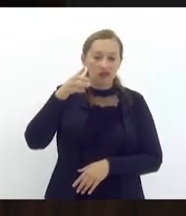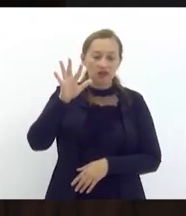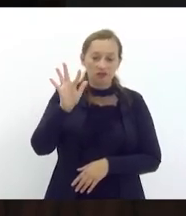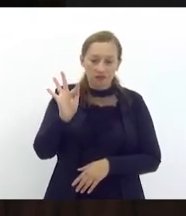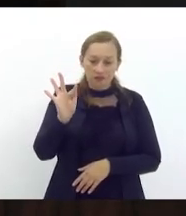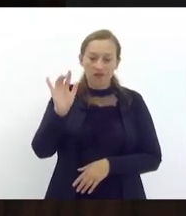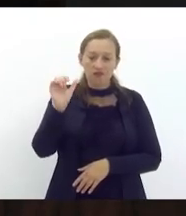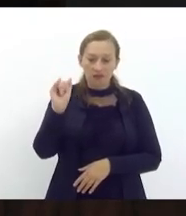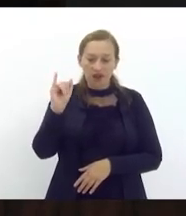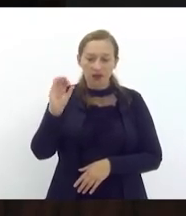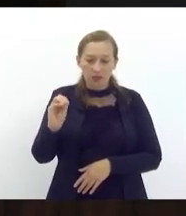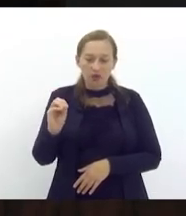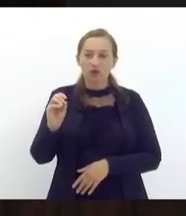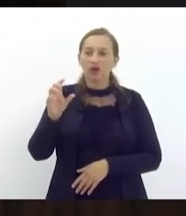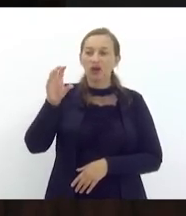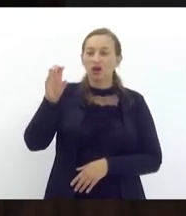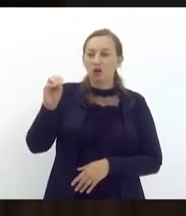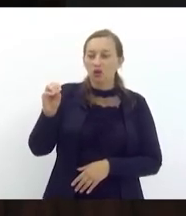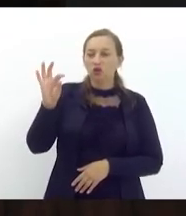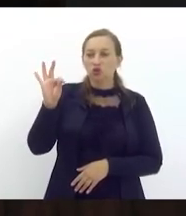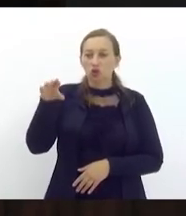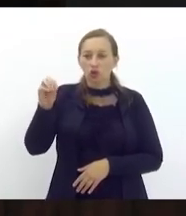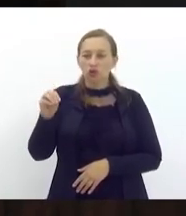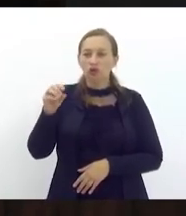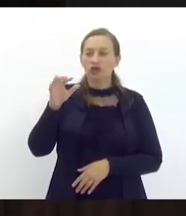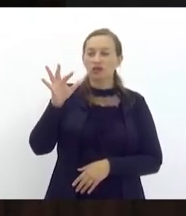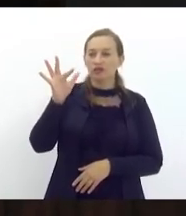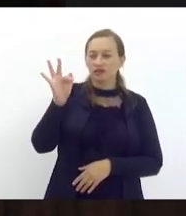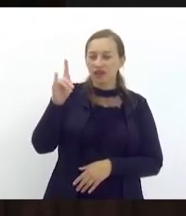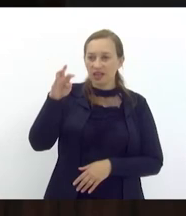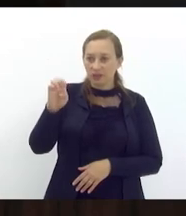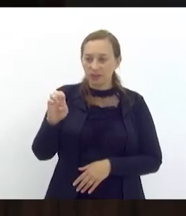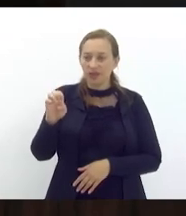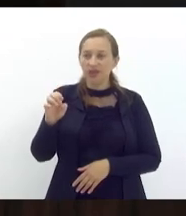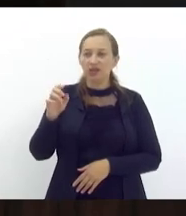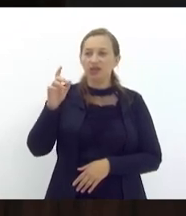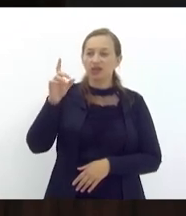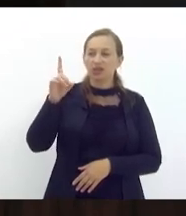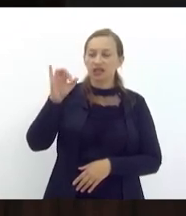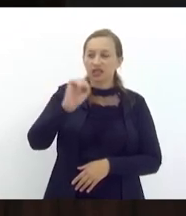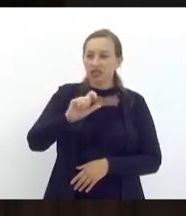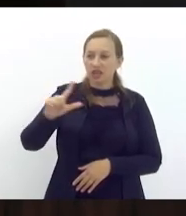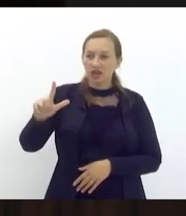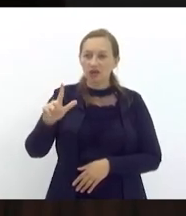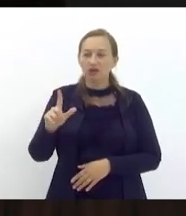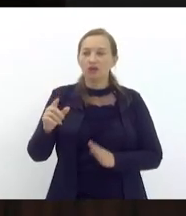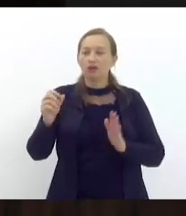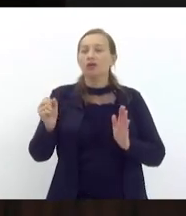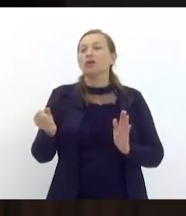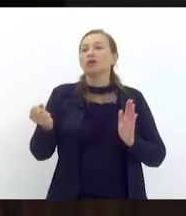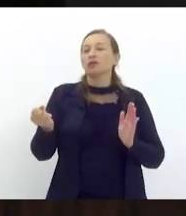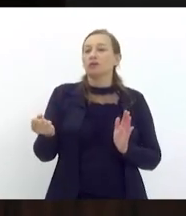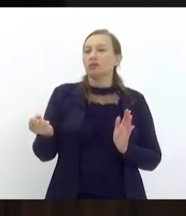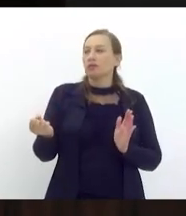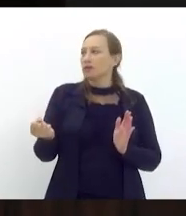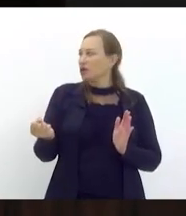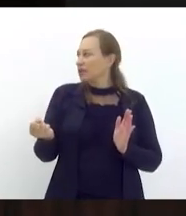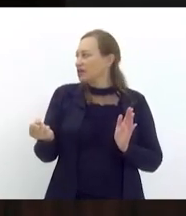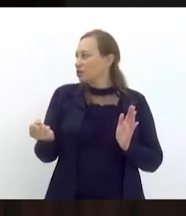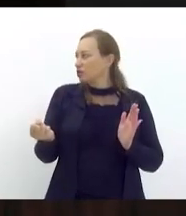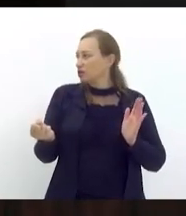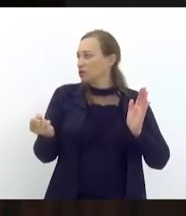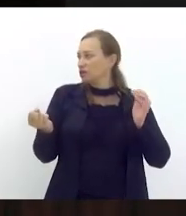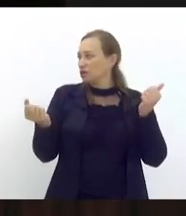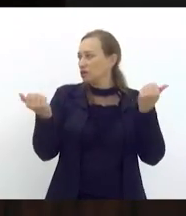Otoni Paula Paes Samuel Malafaia Filipe Soares e daniellen que declara como patrimônio imaterial do Estado do Rio de Janeiro